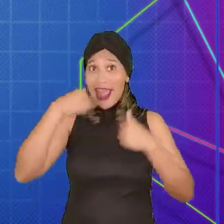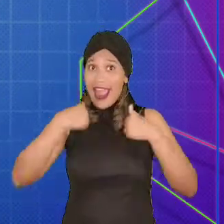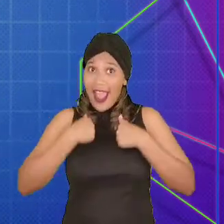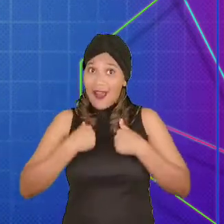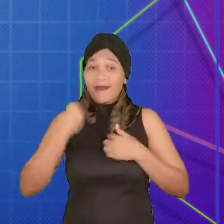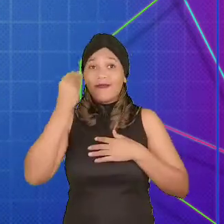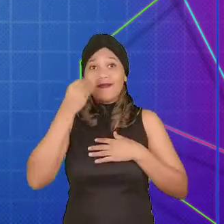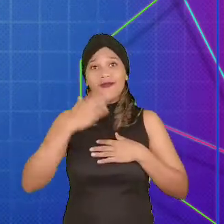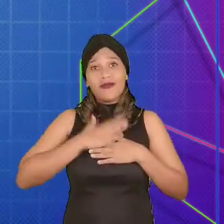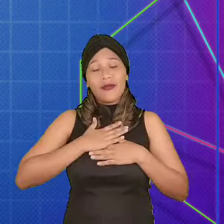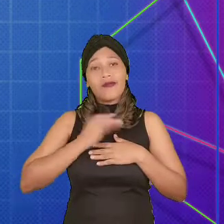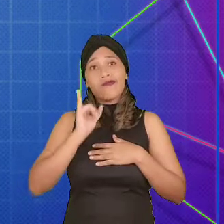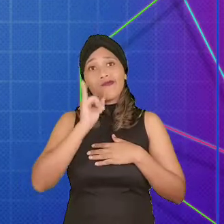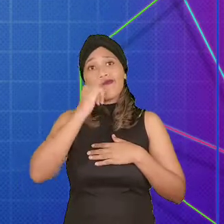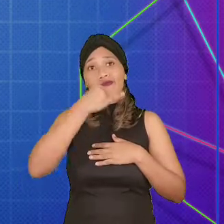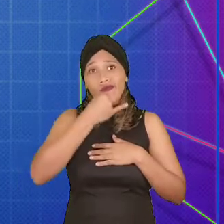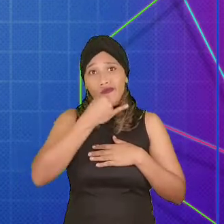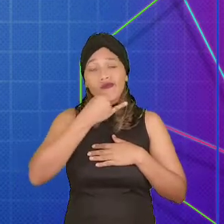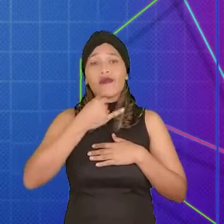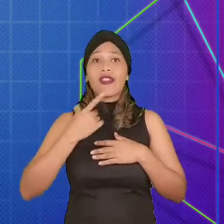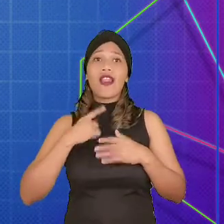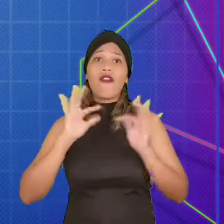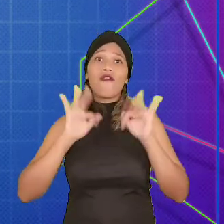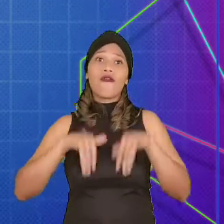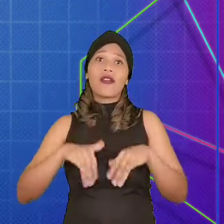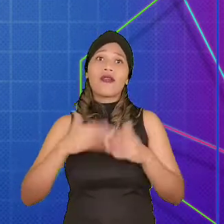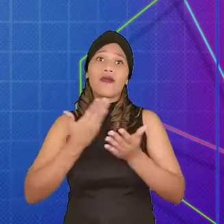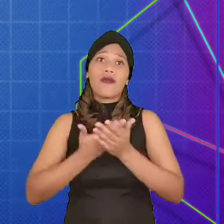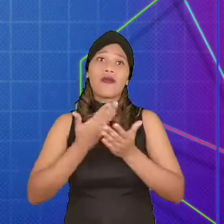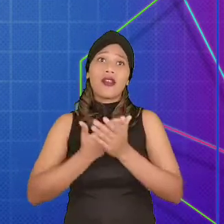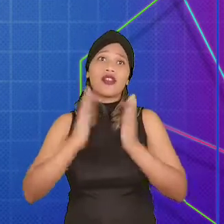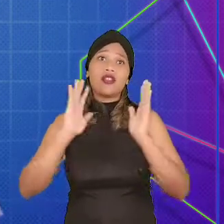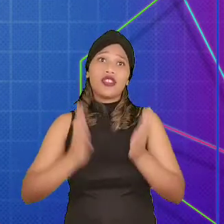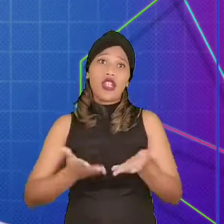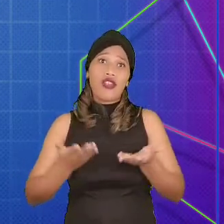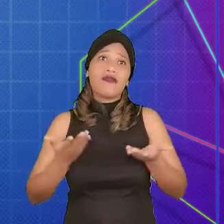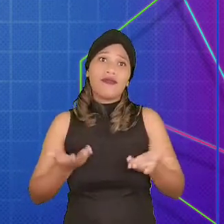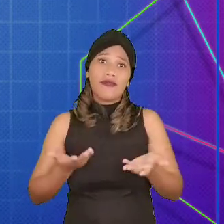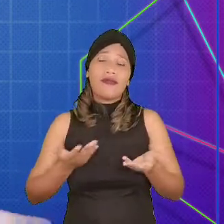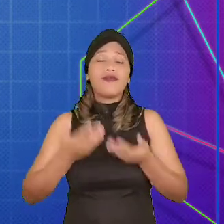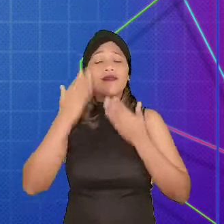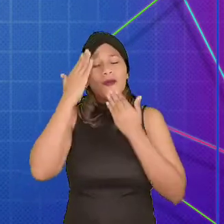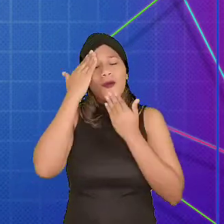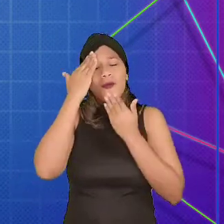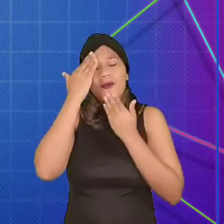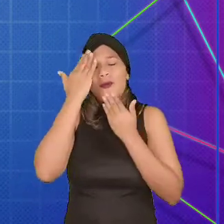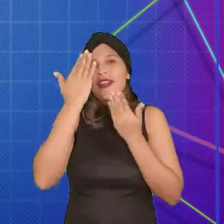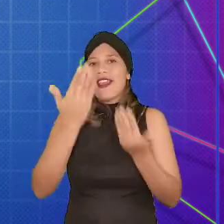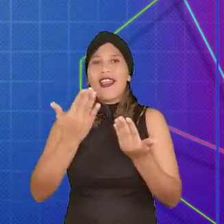vocês, contribuindo com o conhecimento que eu tenho. Mas, infelizmente, a gente já está chegando no final